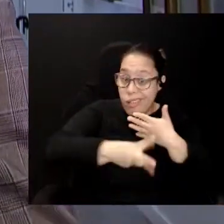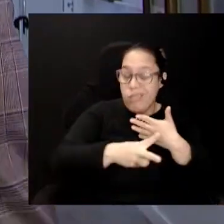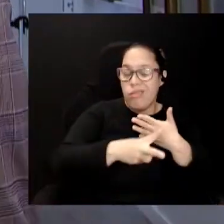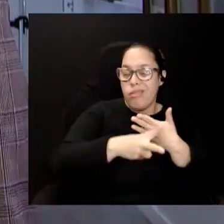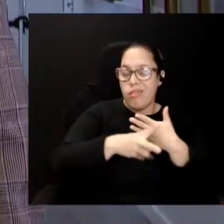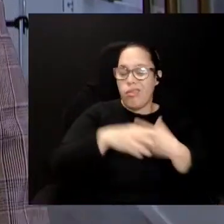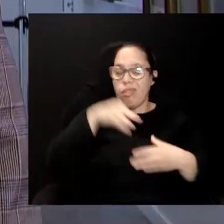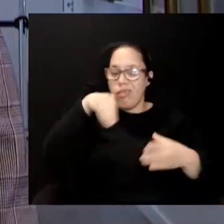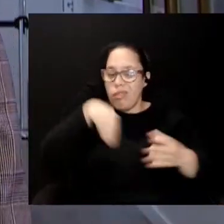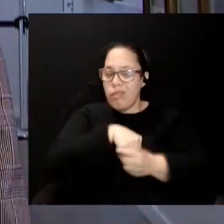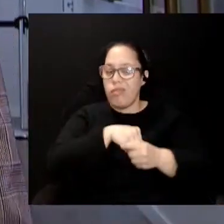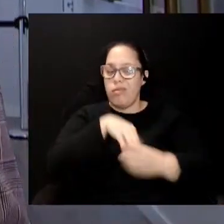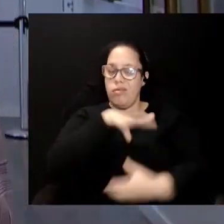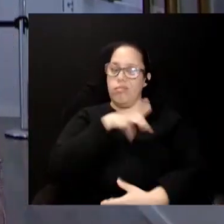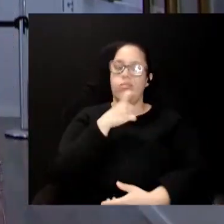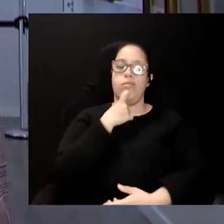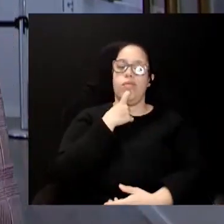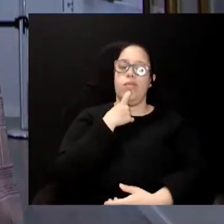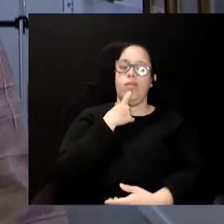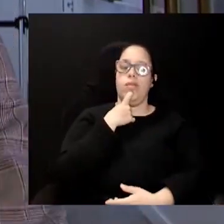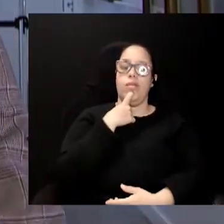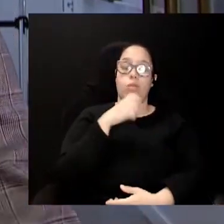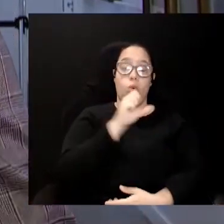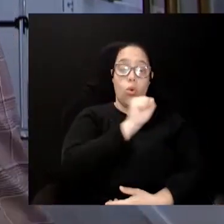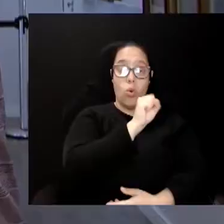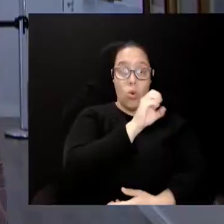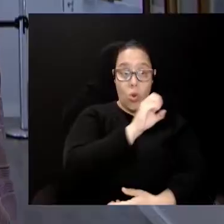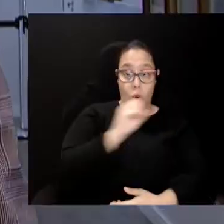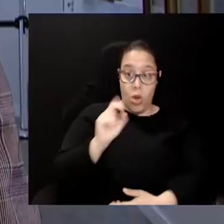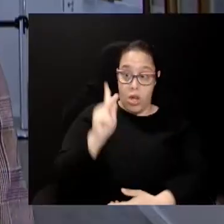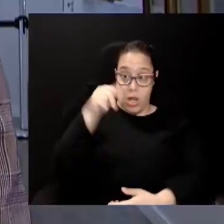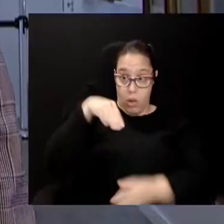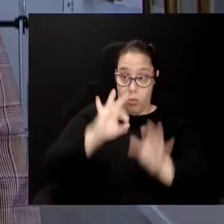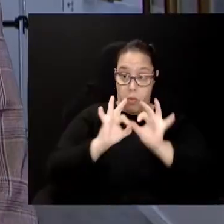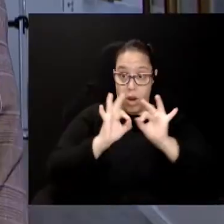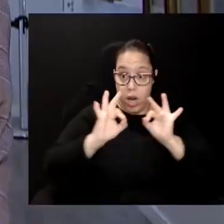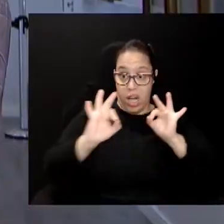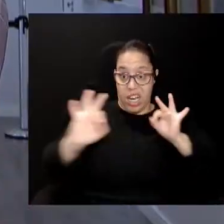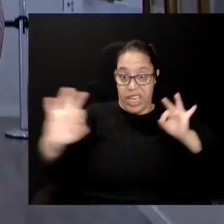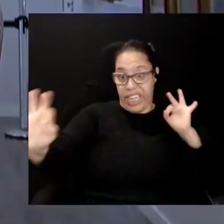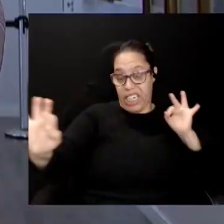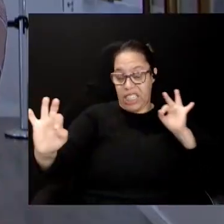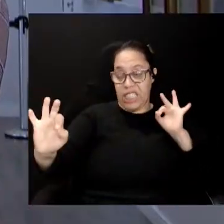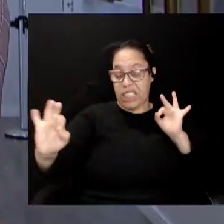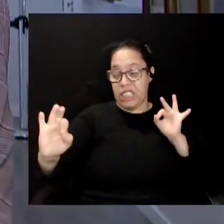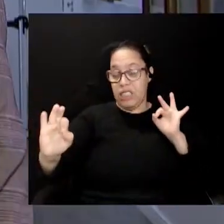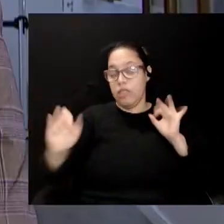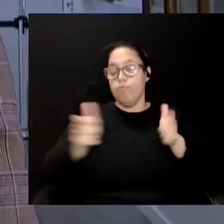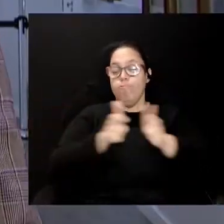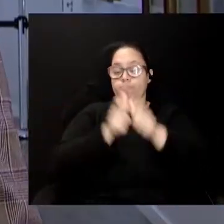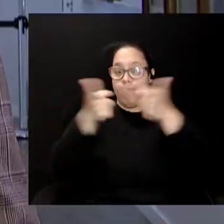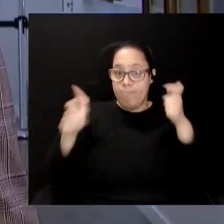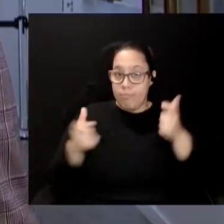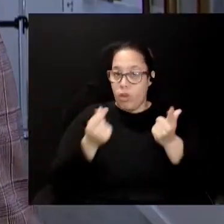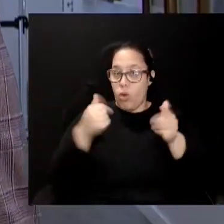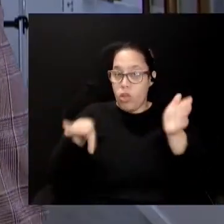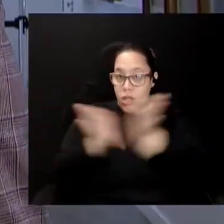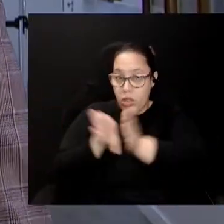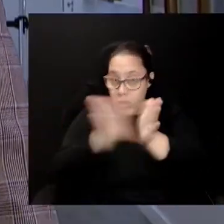Nós temos uma cidade de 800 quilômetros, né? Então é uma cidade muito extensa. Esse dinheiro está chegando na ponta, está